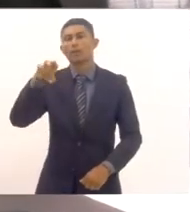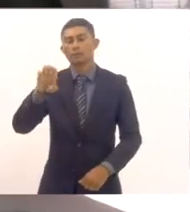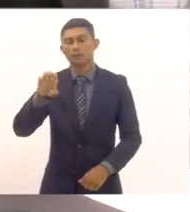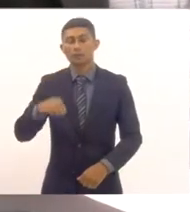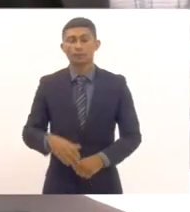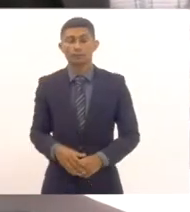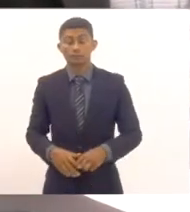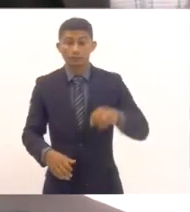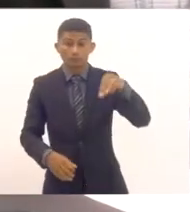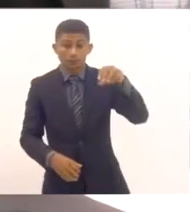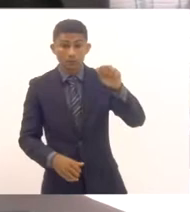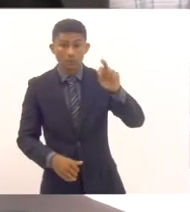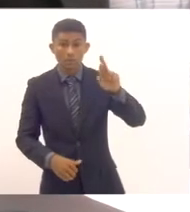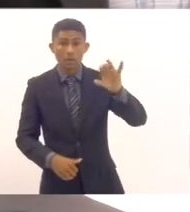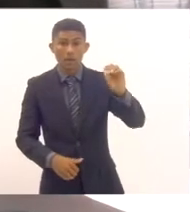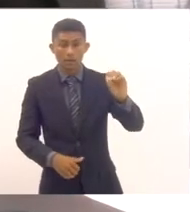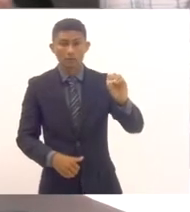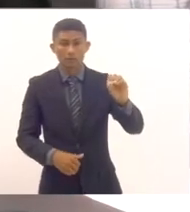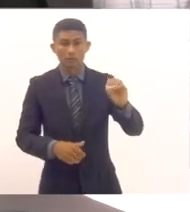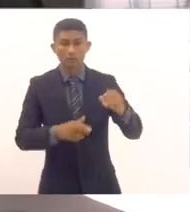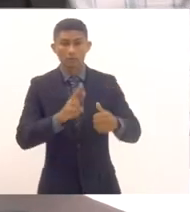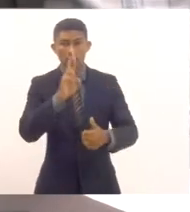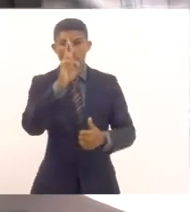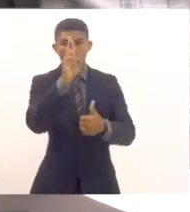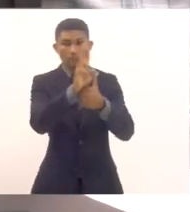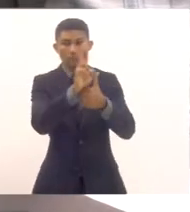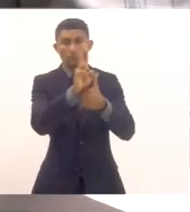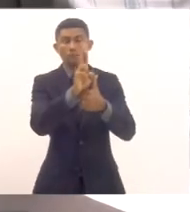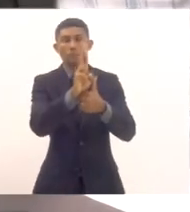Eduardo procurador-geral da agetransp Ivan